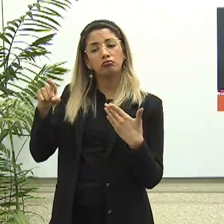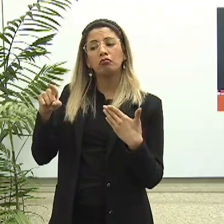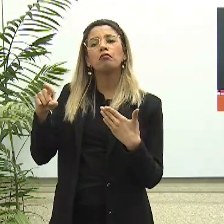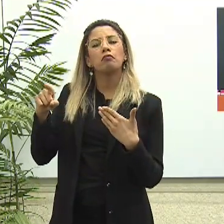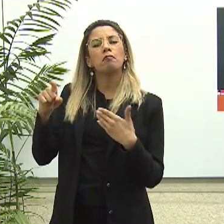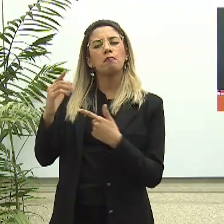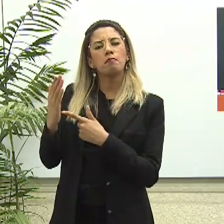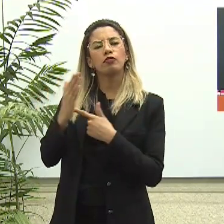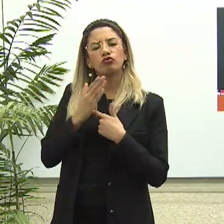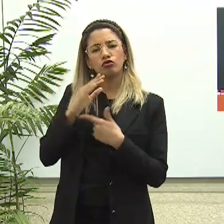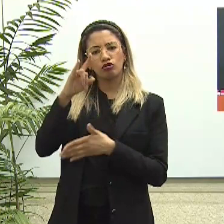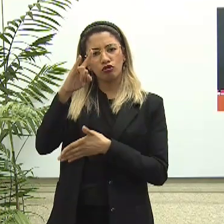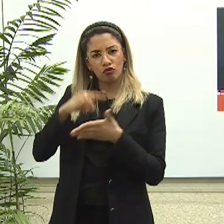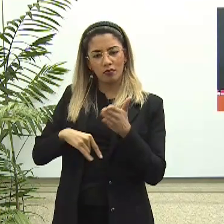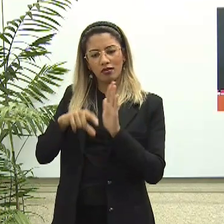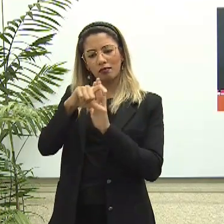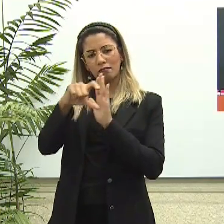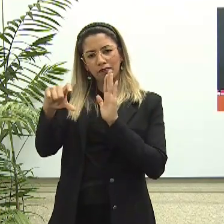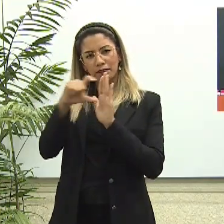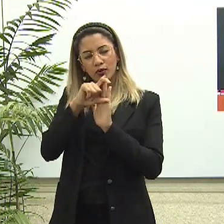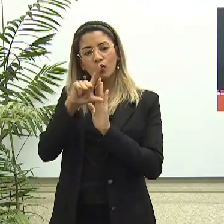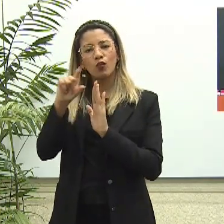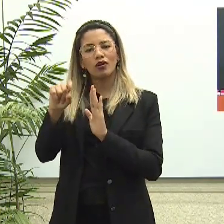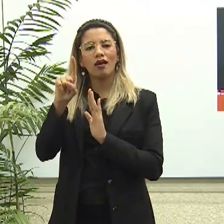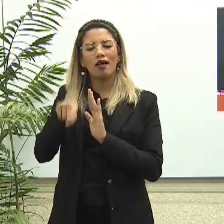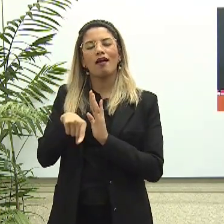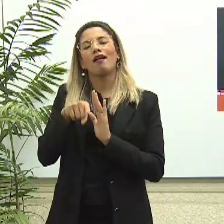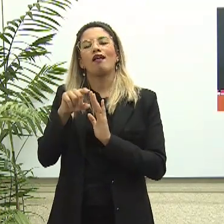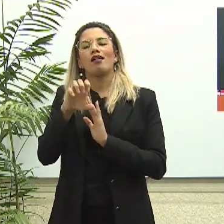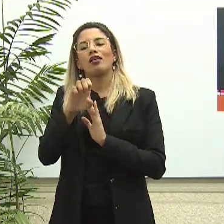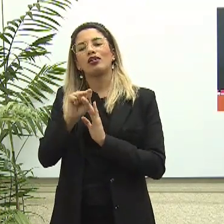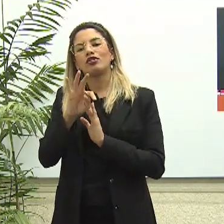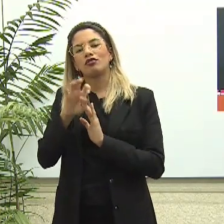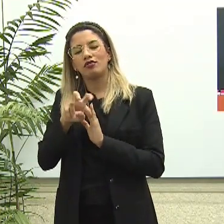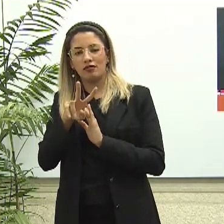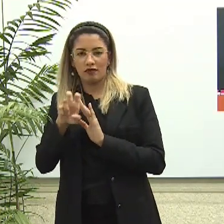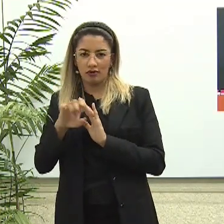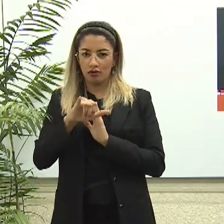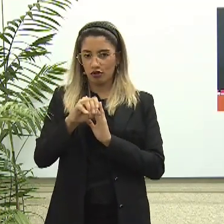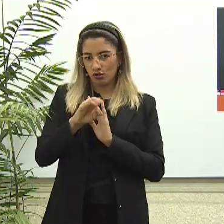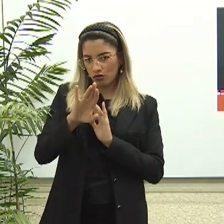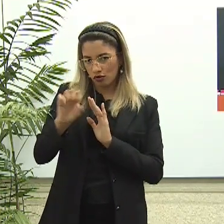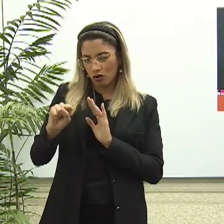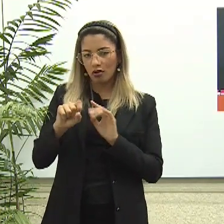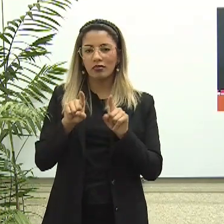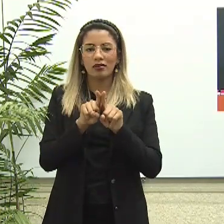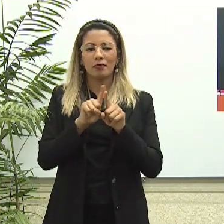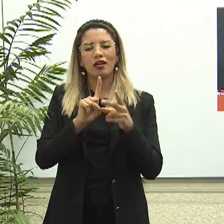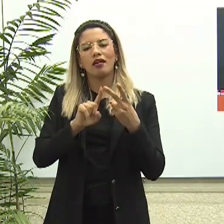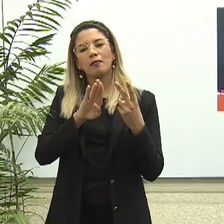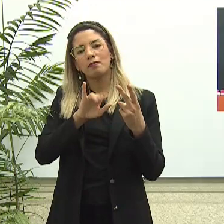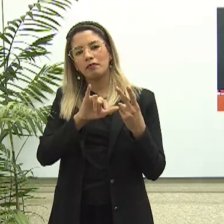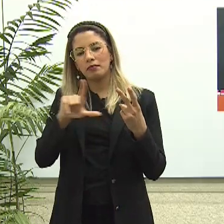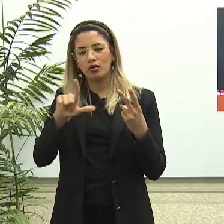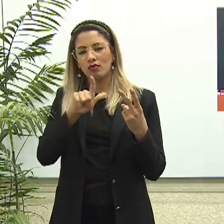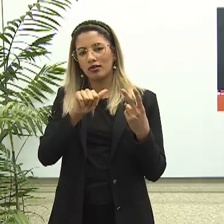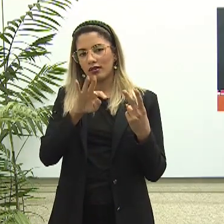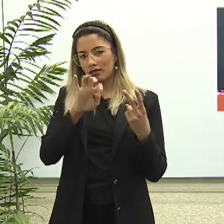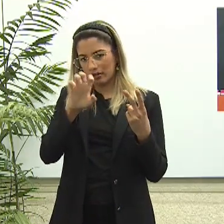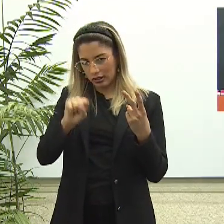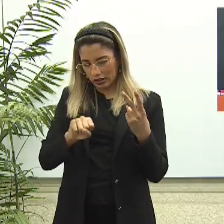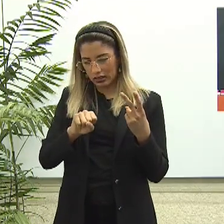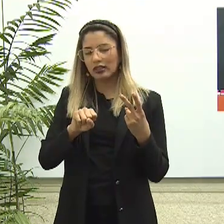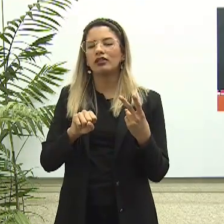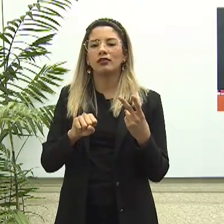era a biografia do Steve Jobs era o Como é o livro do Bill Gates lá não esqueci o nome agora do Estrada do Futuro esqueci agora estado